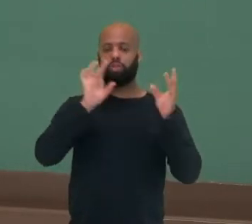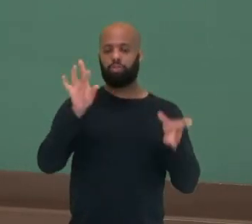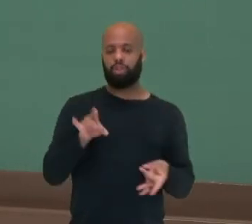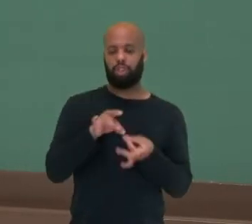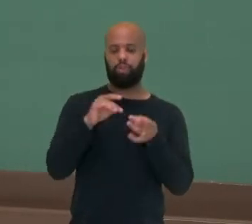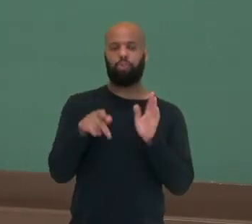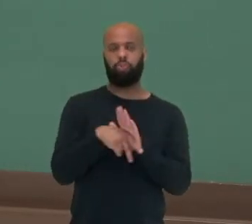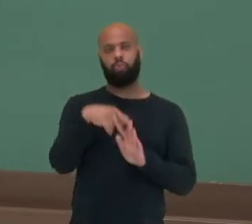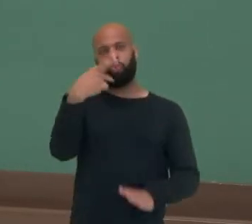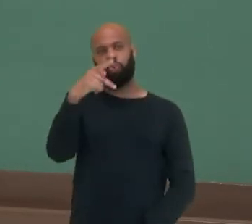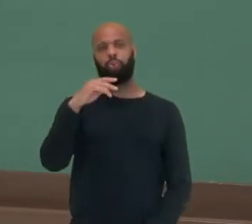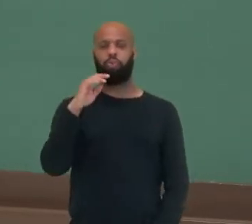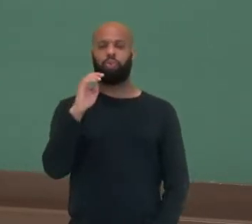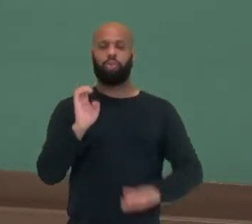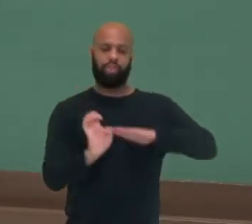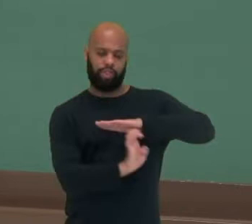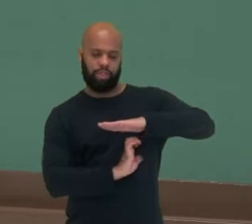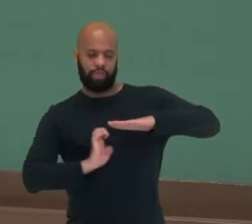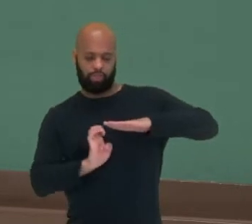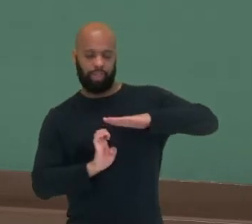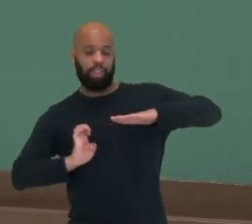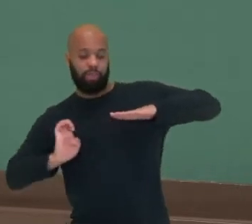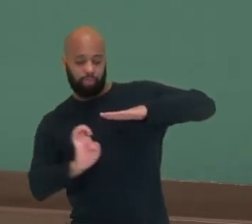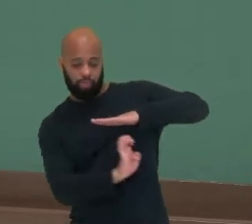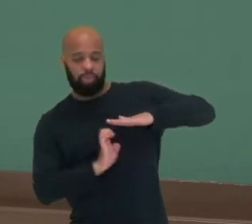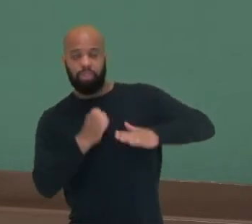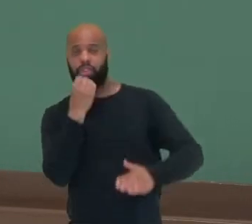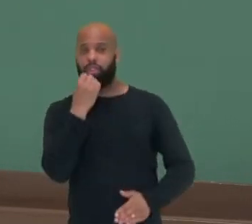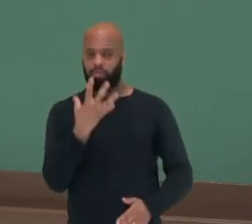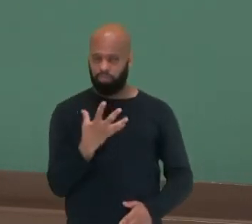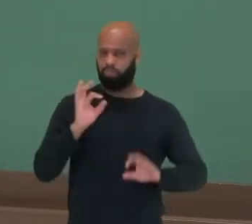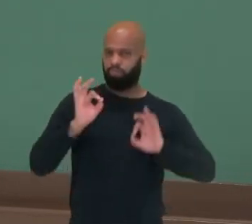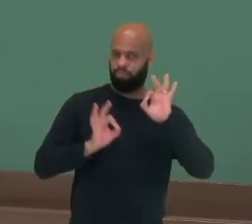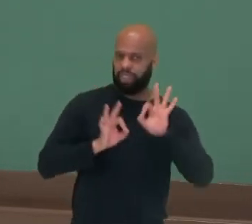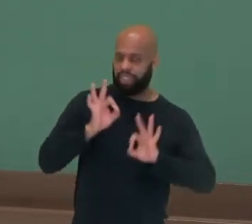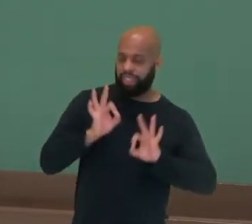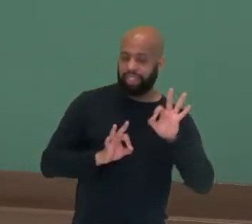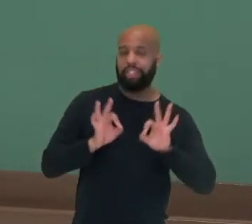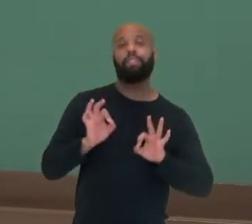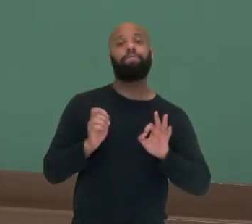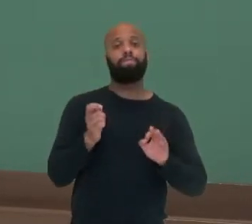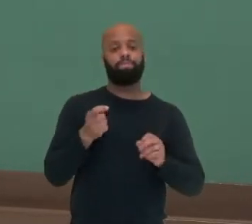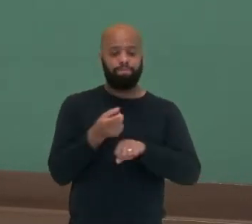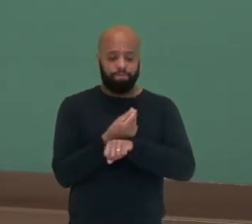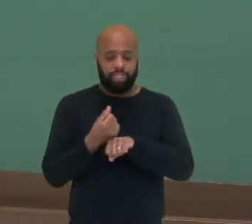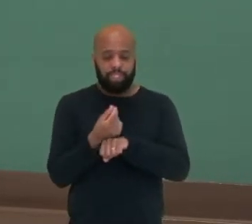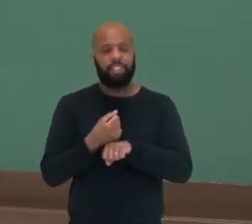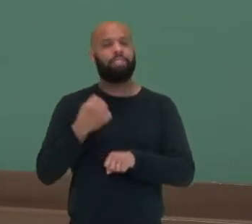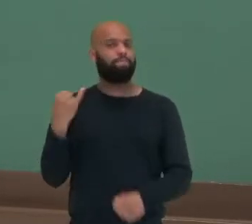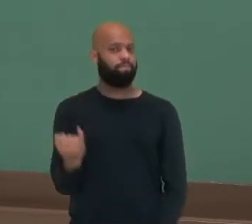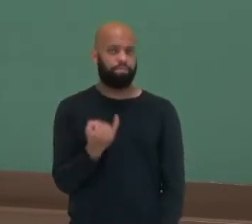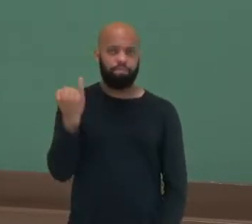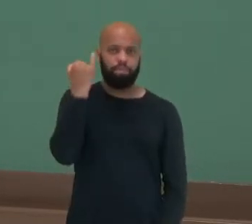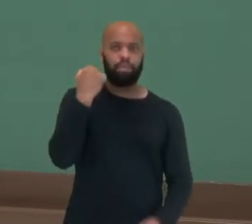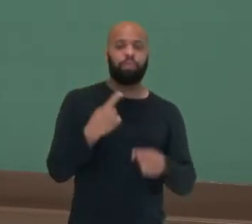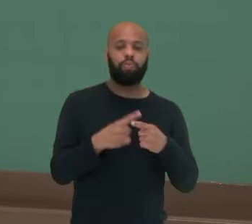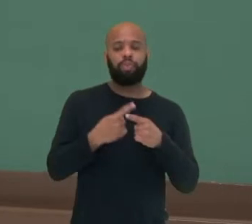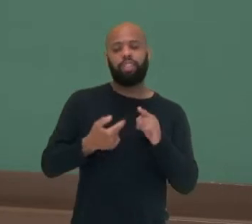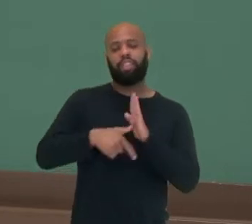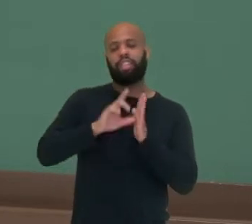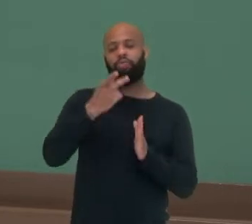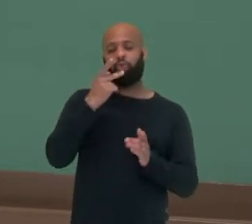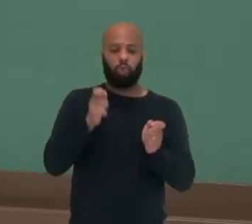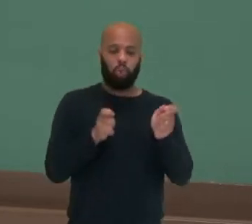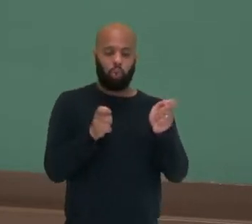empresa. Uma empresa saudável é uma empresa organizada financeiramente. Lembra que a gente falou do orçamento